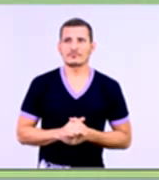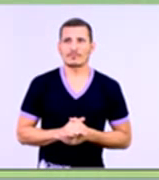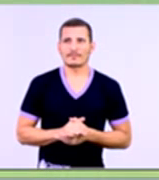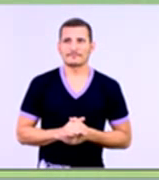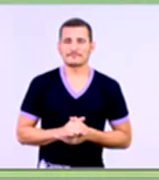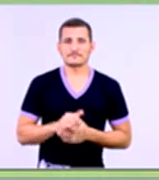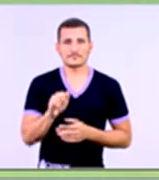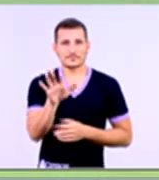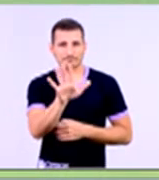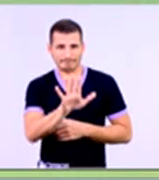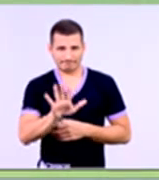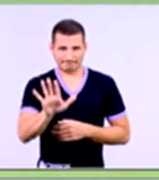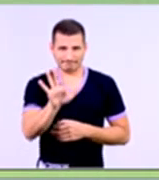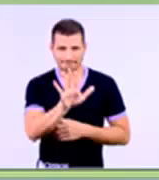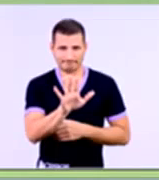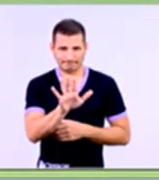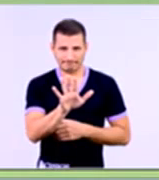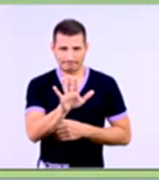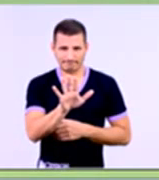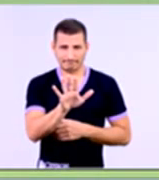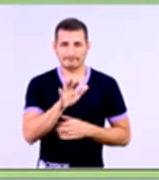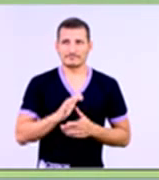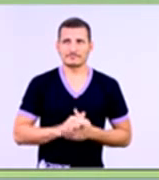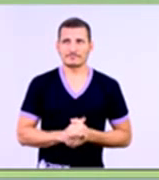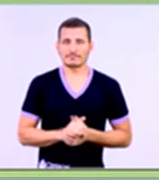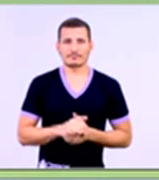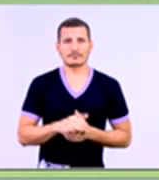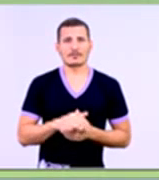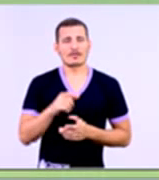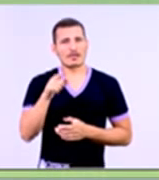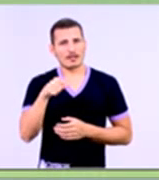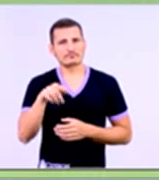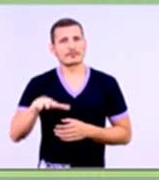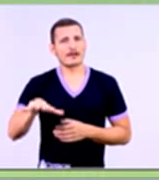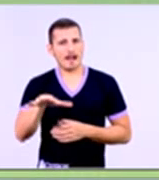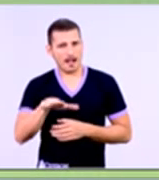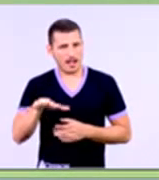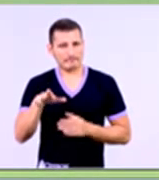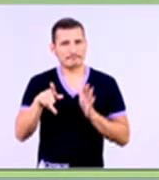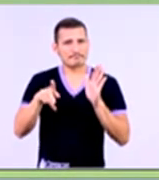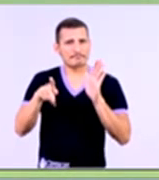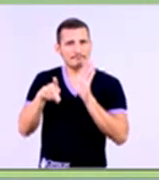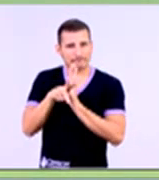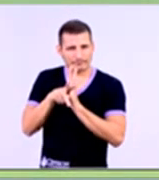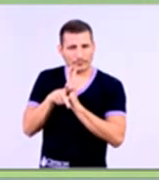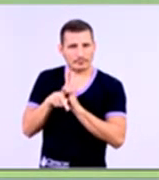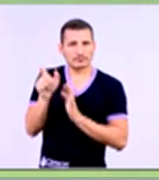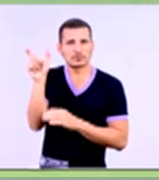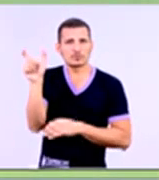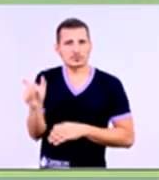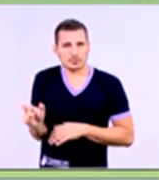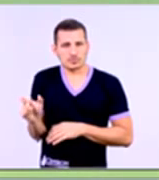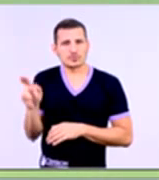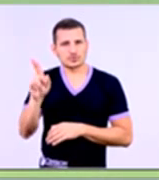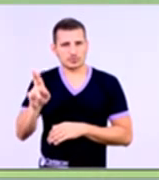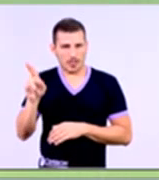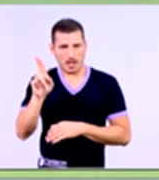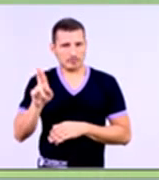A interface, por ser a área voltada ao usuário do sistema,